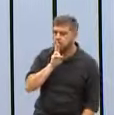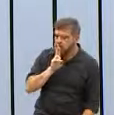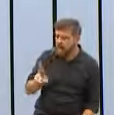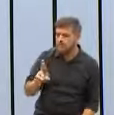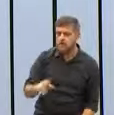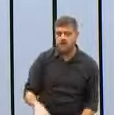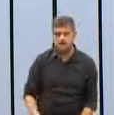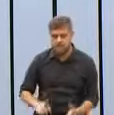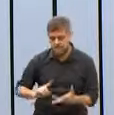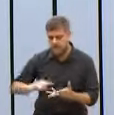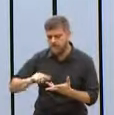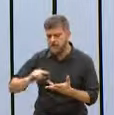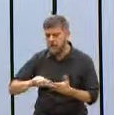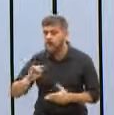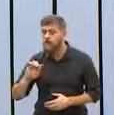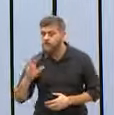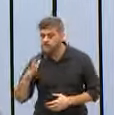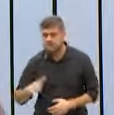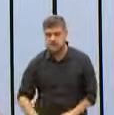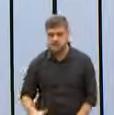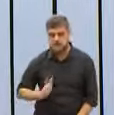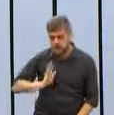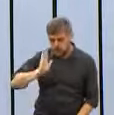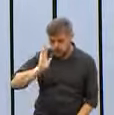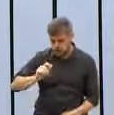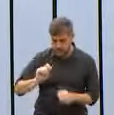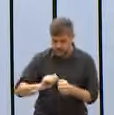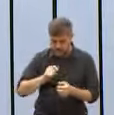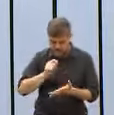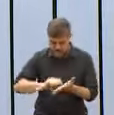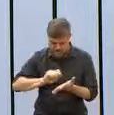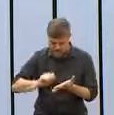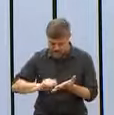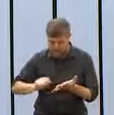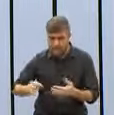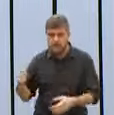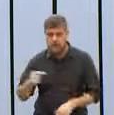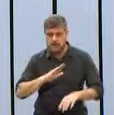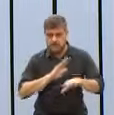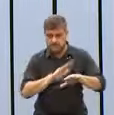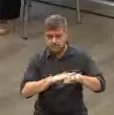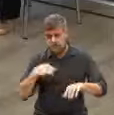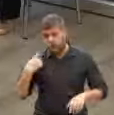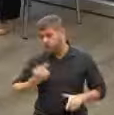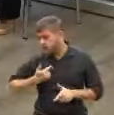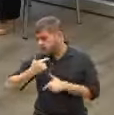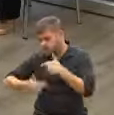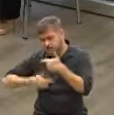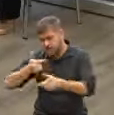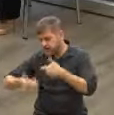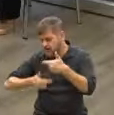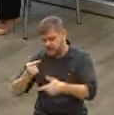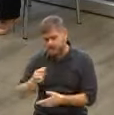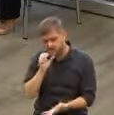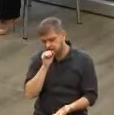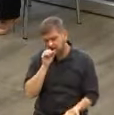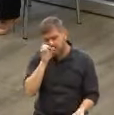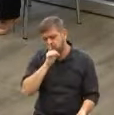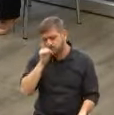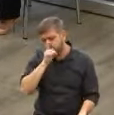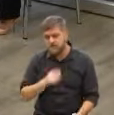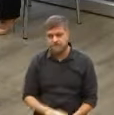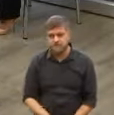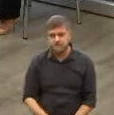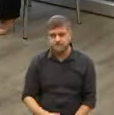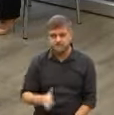Ó, vereador, a situação é essa, tudo mais. Ele falou, não, isso já foi encaminhado e tal. O conselho é... Então, ó, também tem a